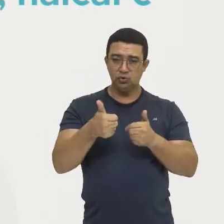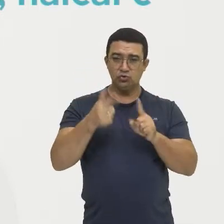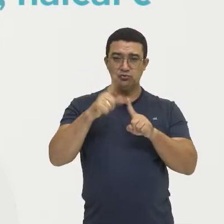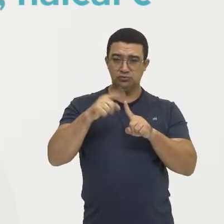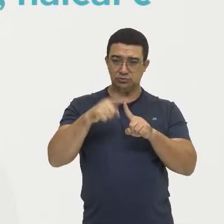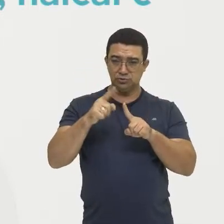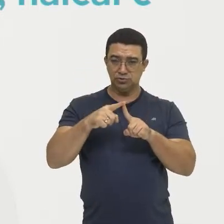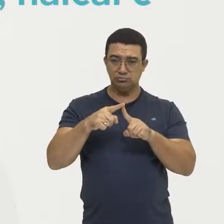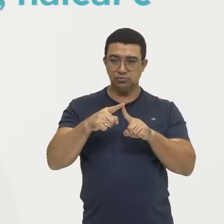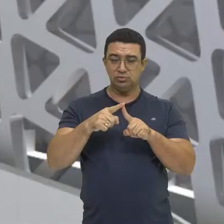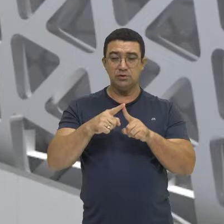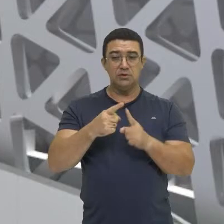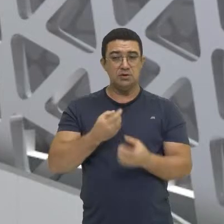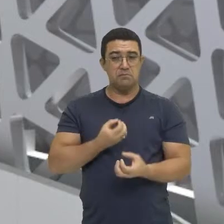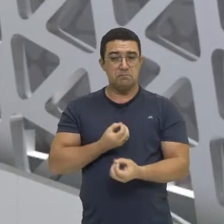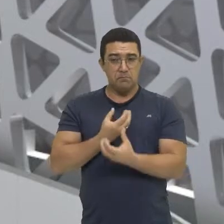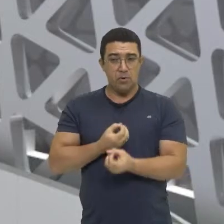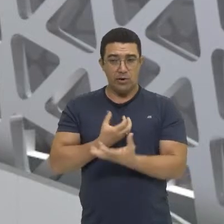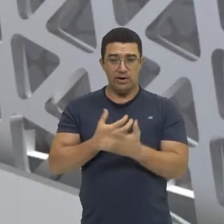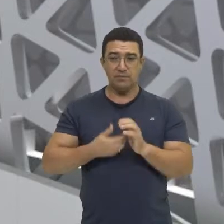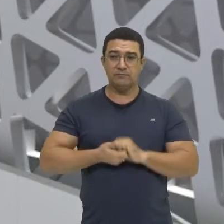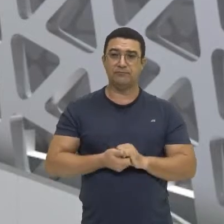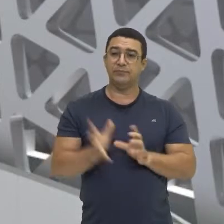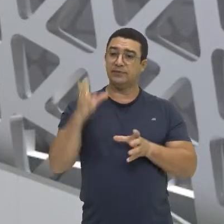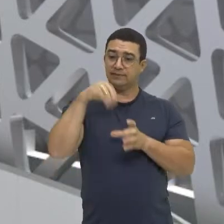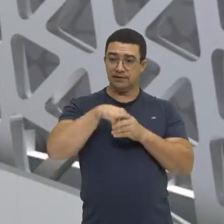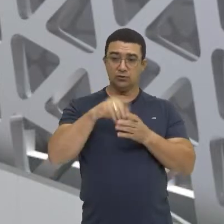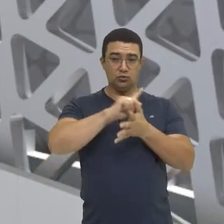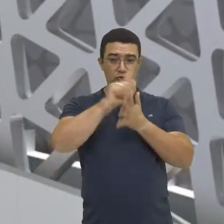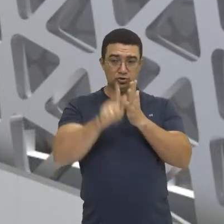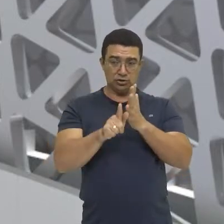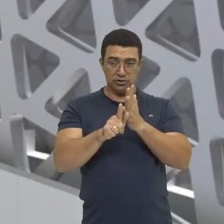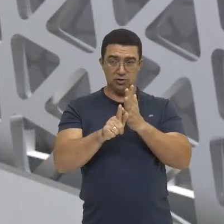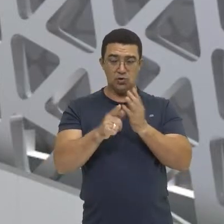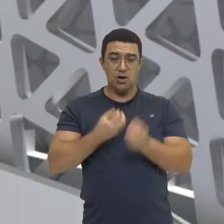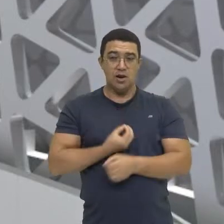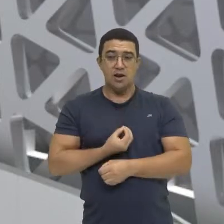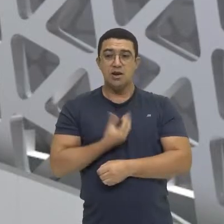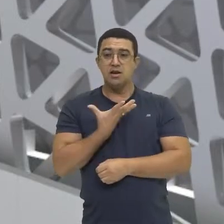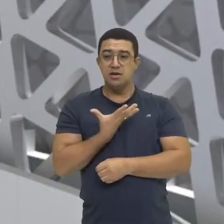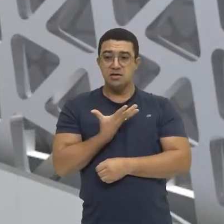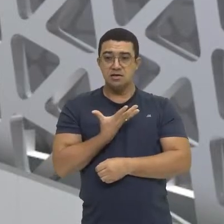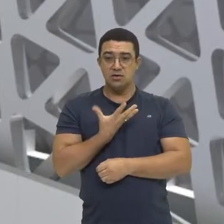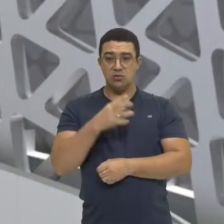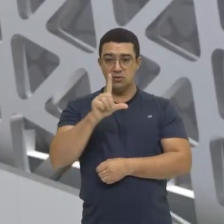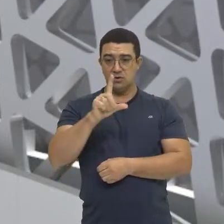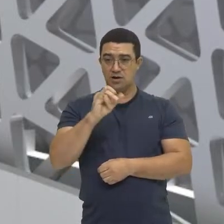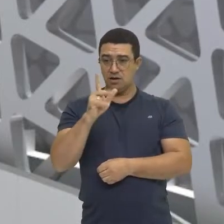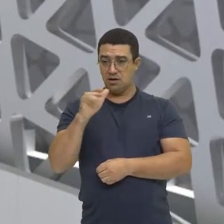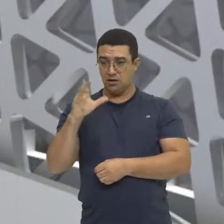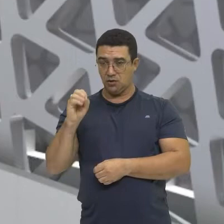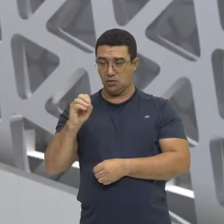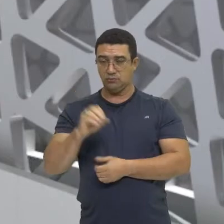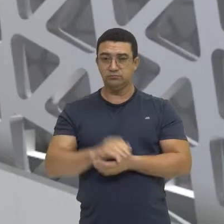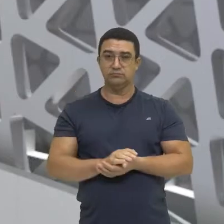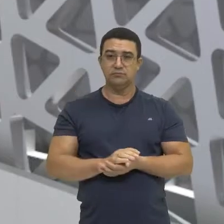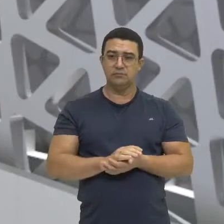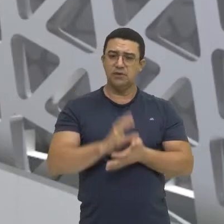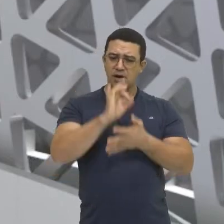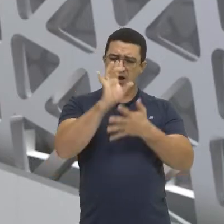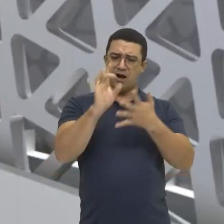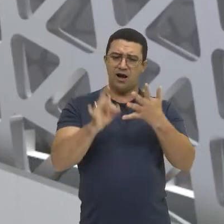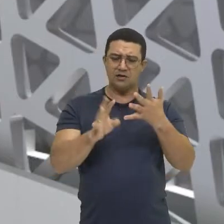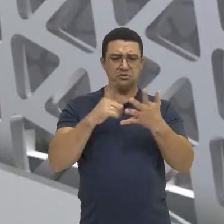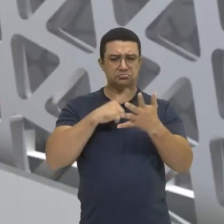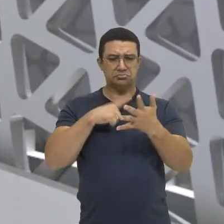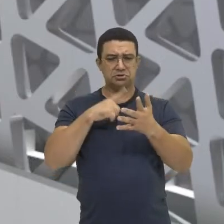formas de poema, eles estão dentro do gênero lírico. Tá? É claro que cada um deles vão ter uma forma